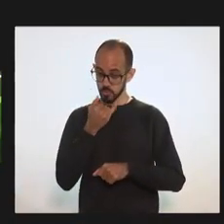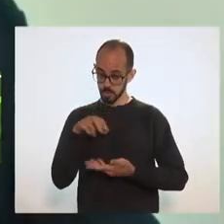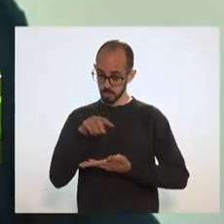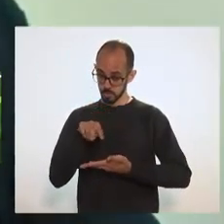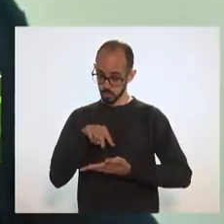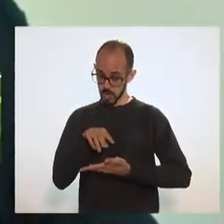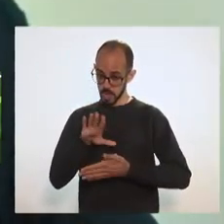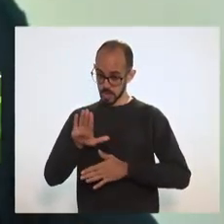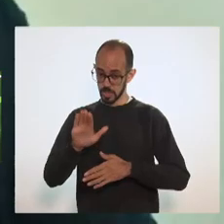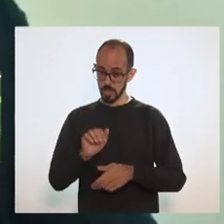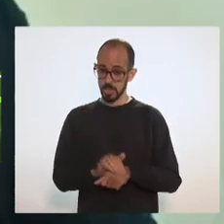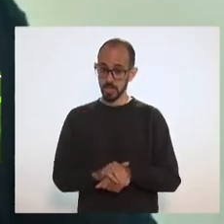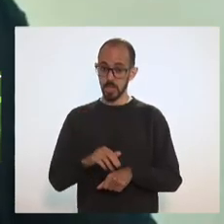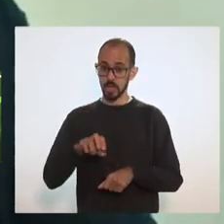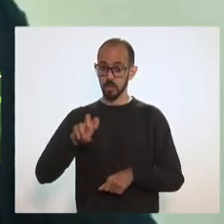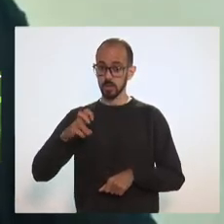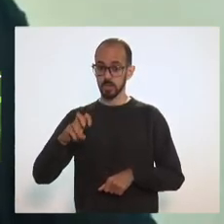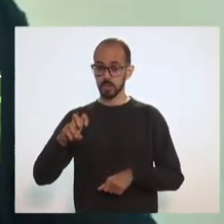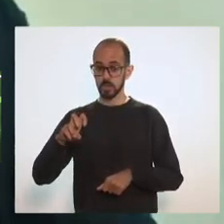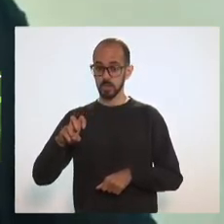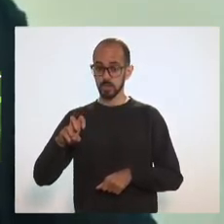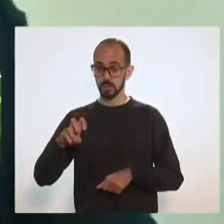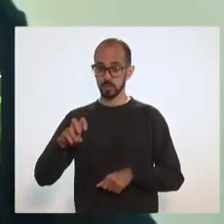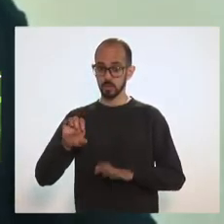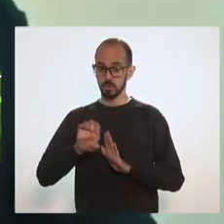Volta para o relator e com as colaborações, deputado Luiz Paulo.